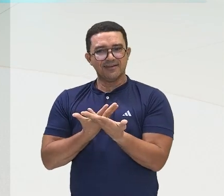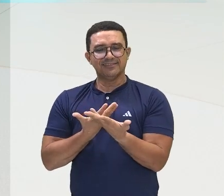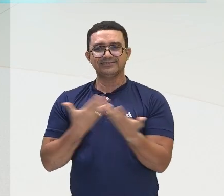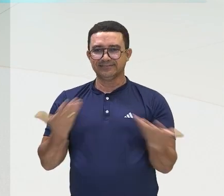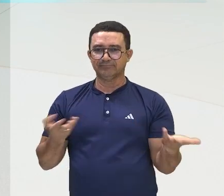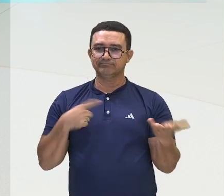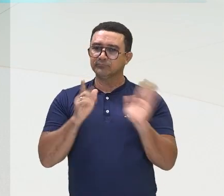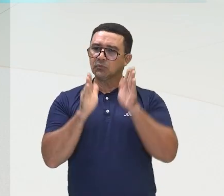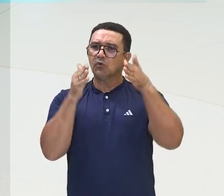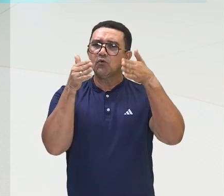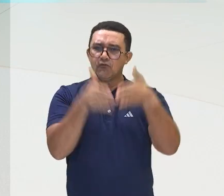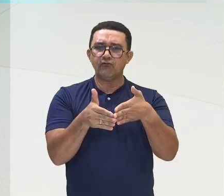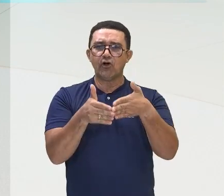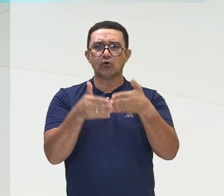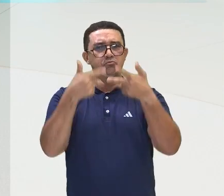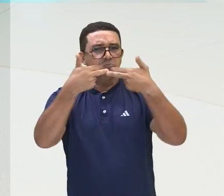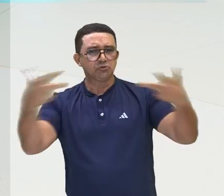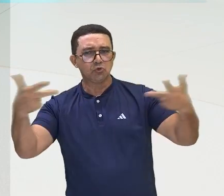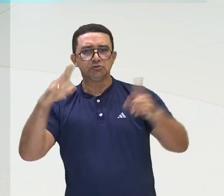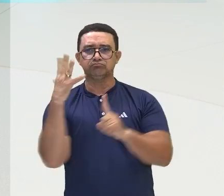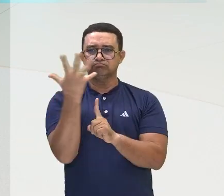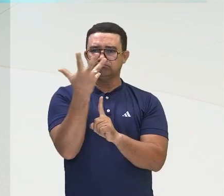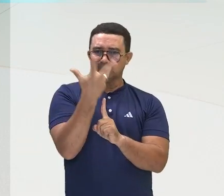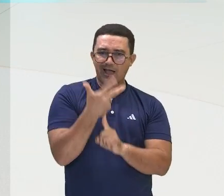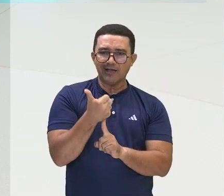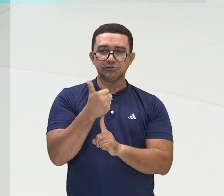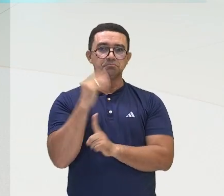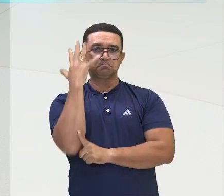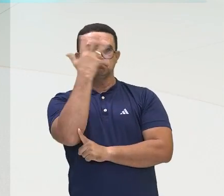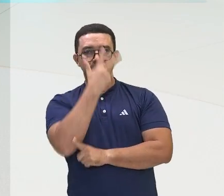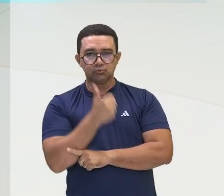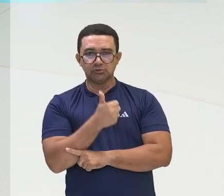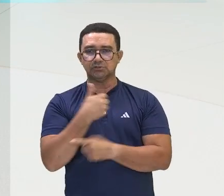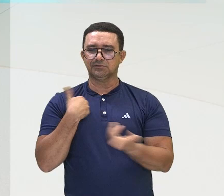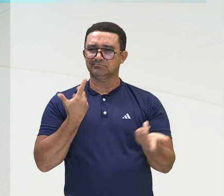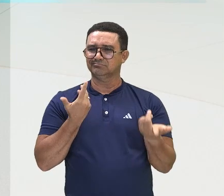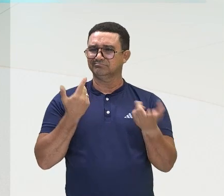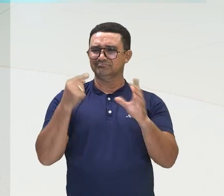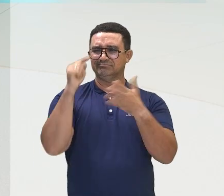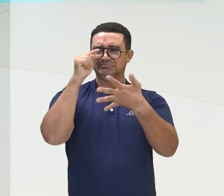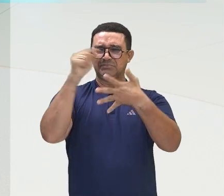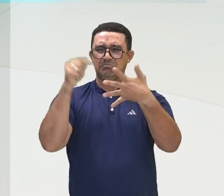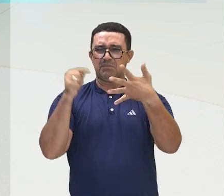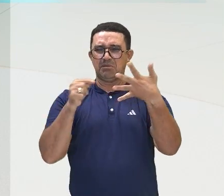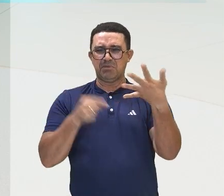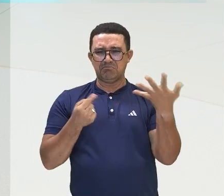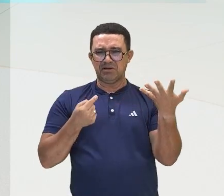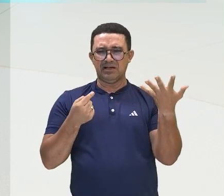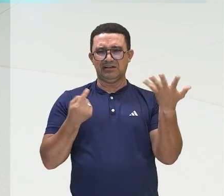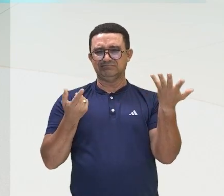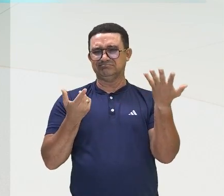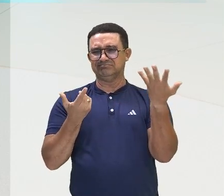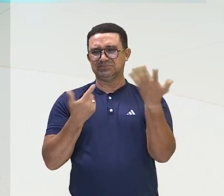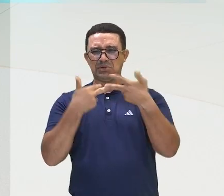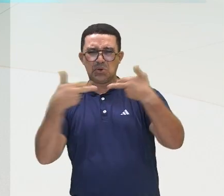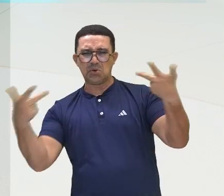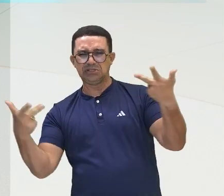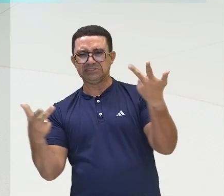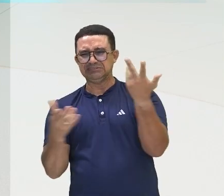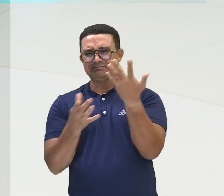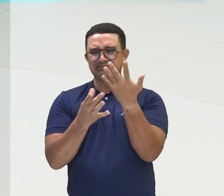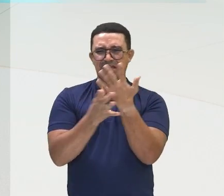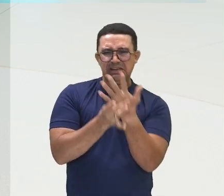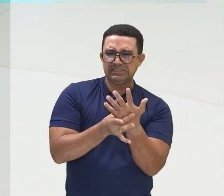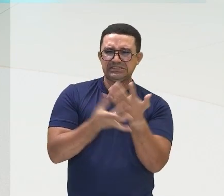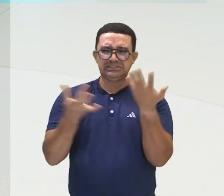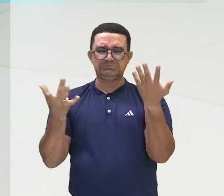esse foco realmente no belo. Eu não quero saber dessas situações que o realismo apresenta, que o naturalismo apresenta. Eu